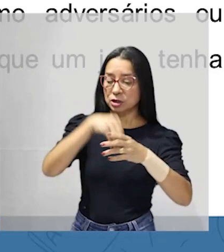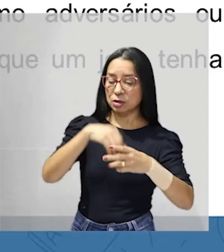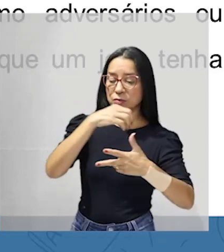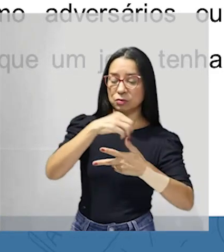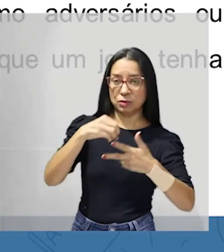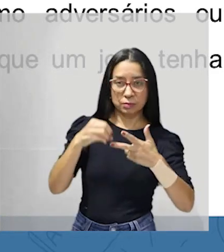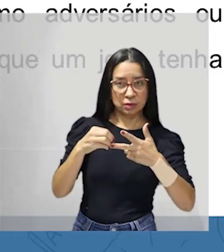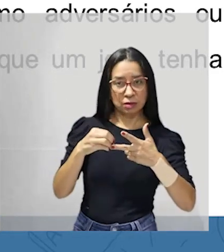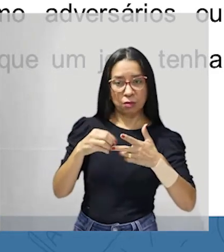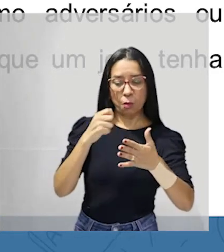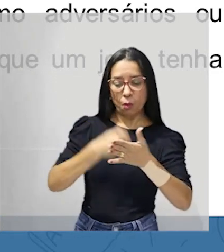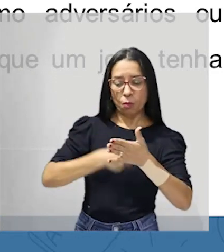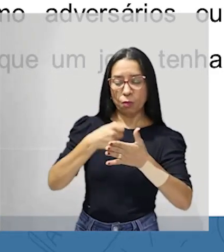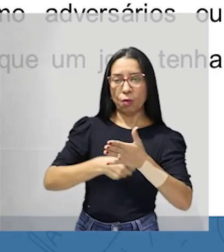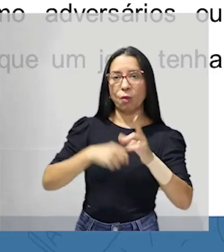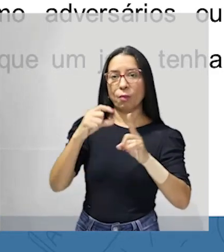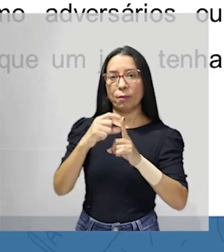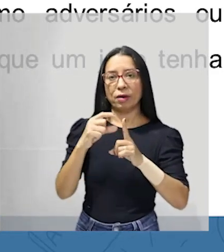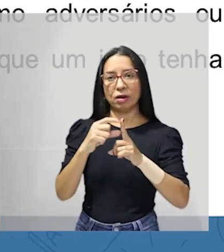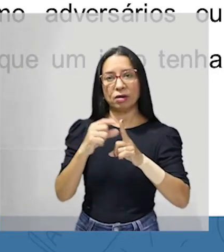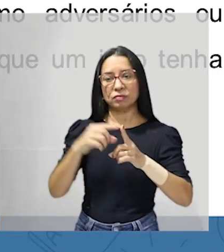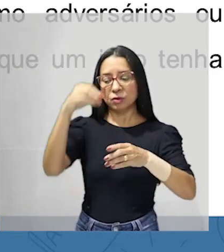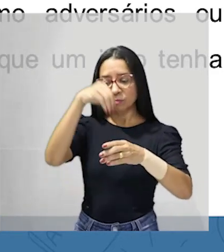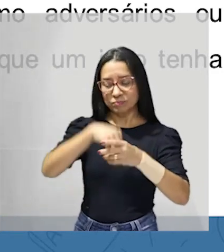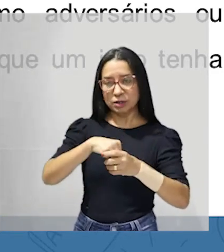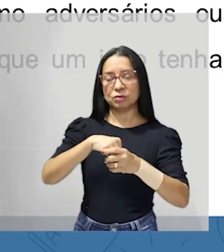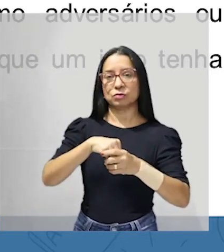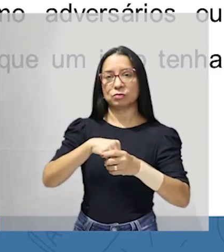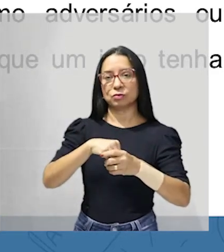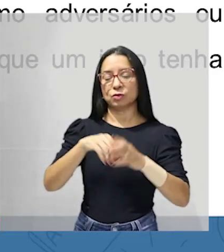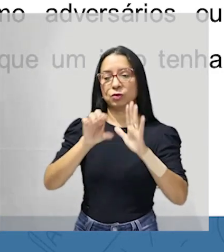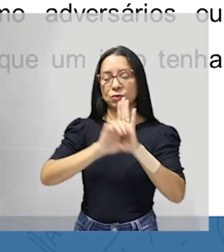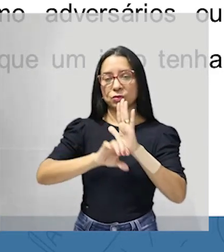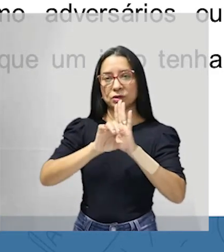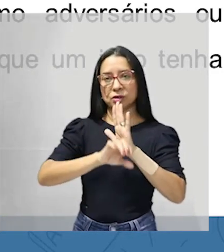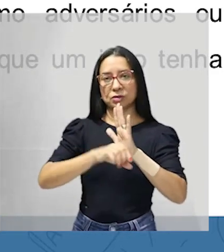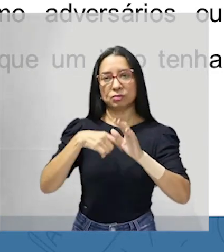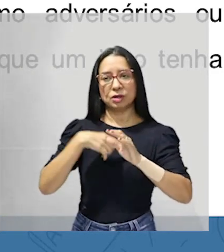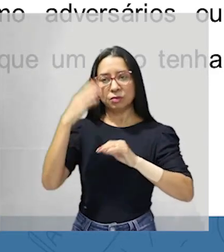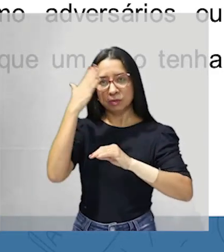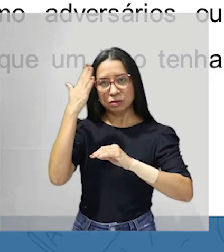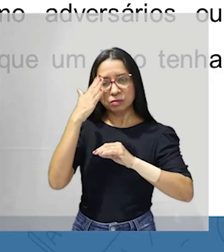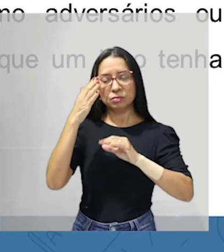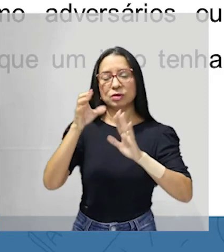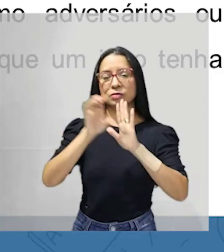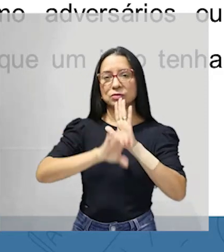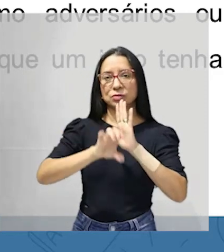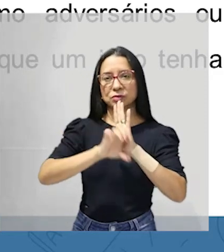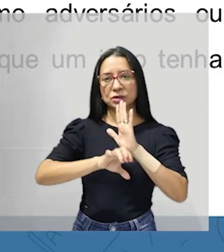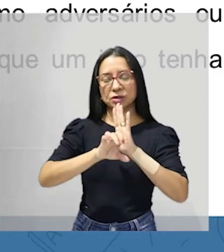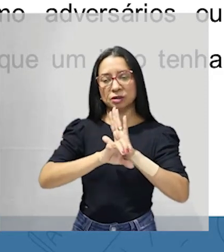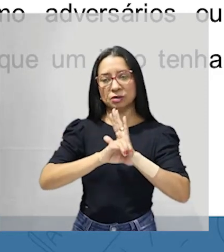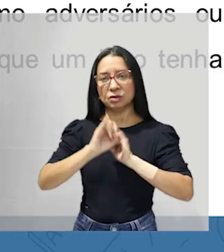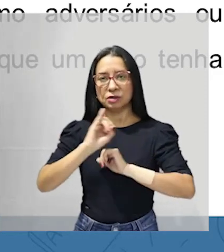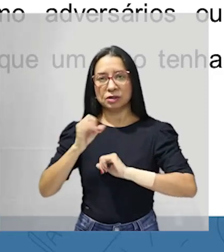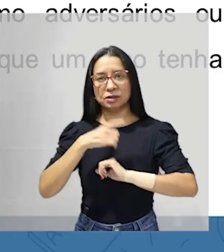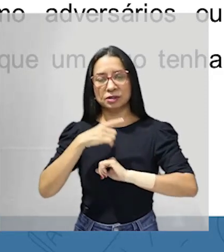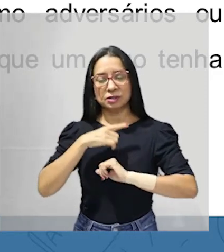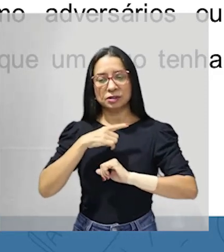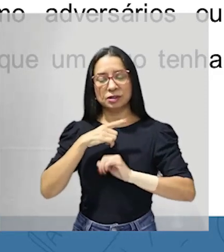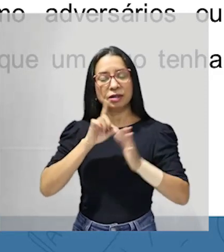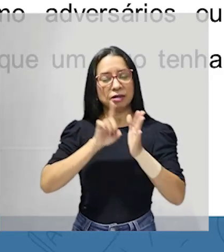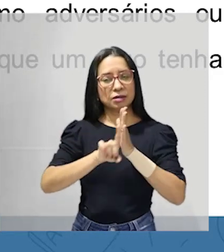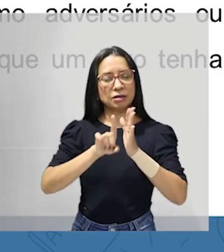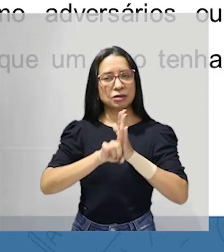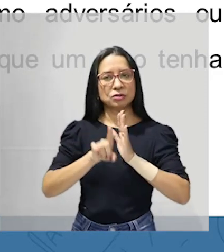palavrinhas que estão dentro desse conceito aqui então você tendo entendimento desse conceito se cair alguma questão de